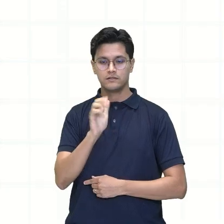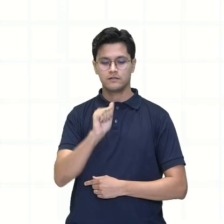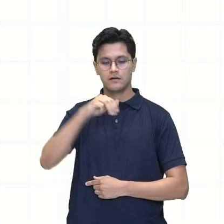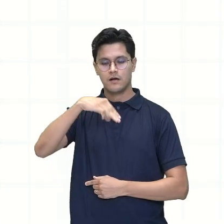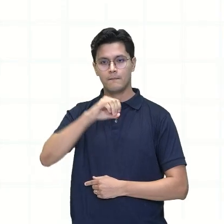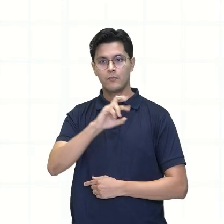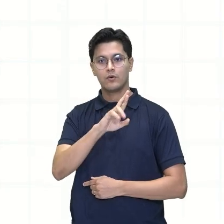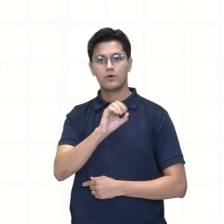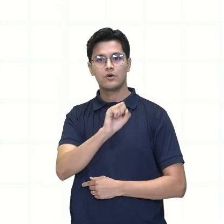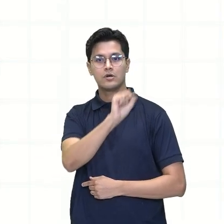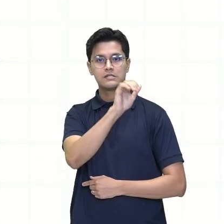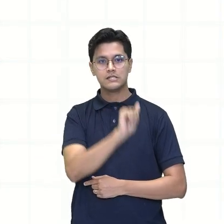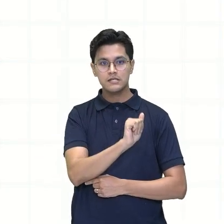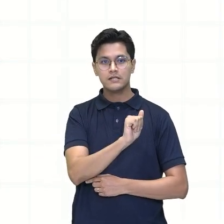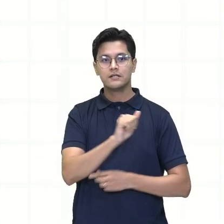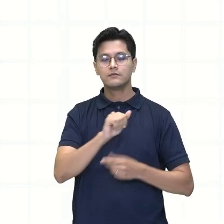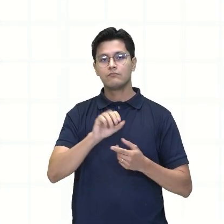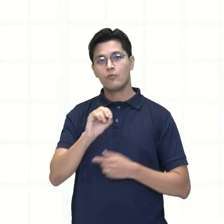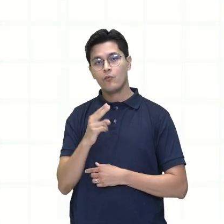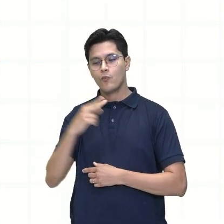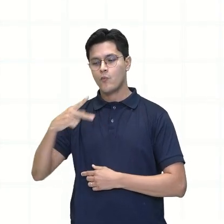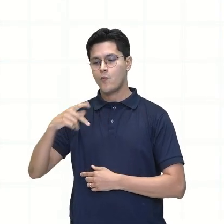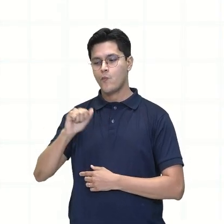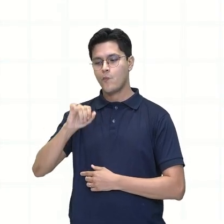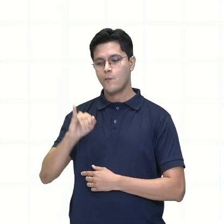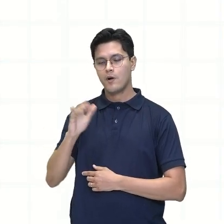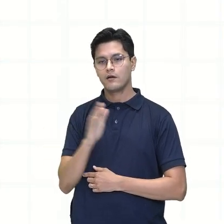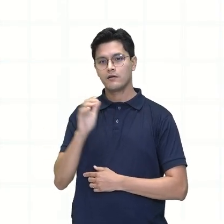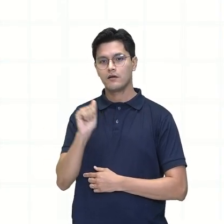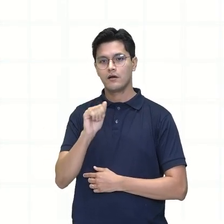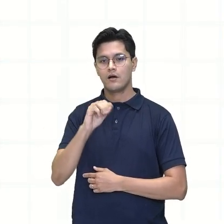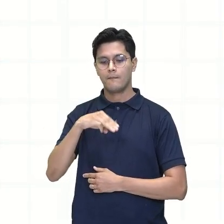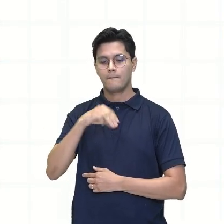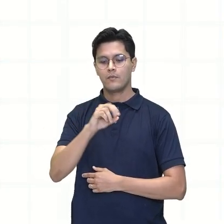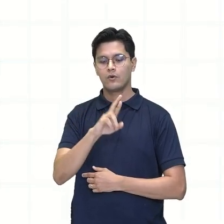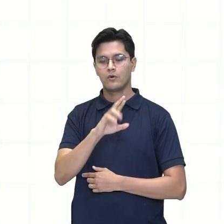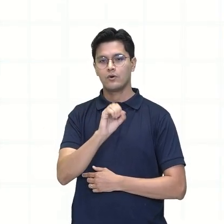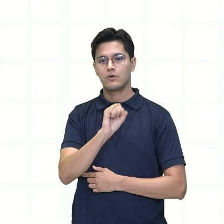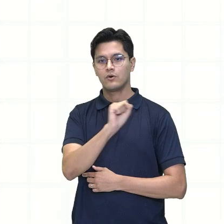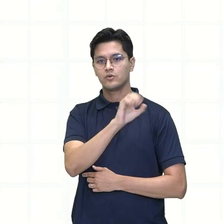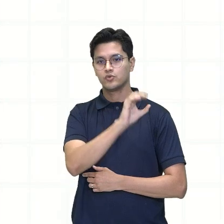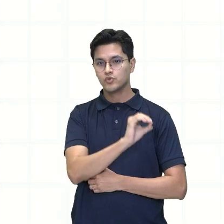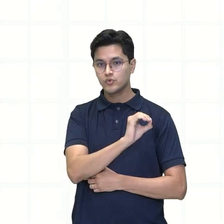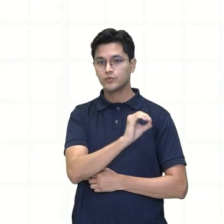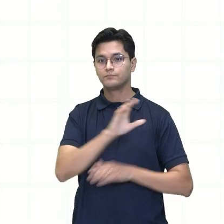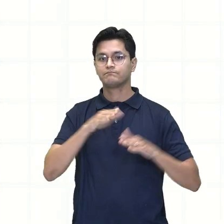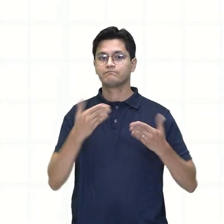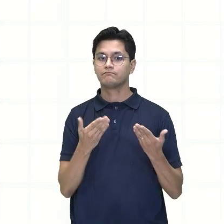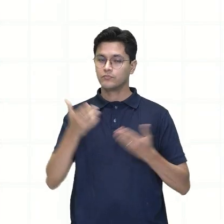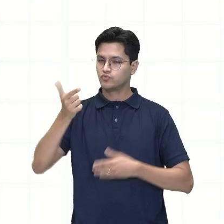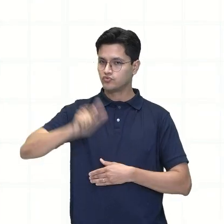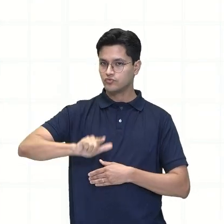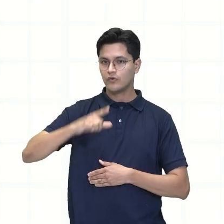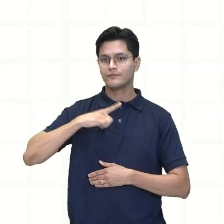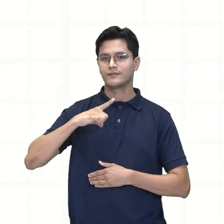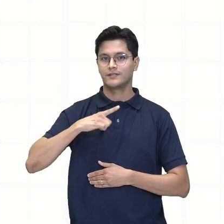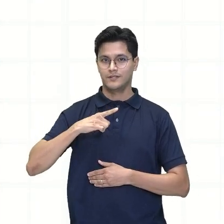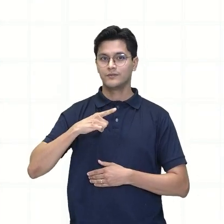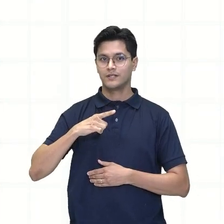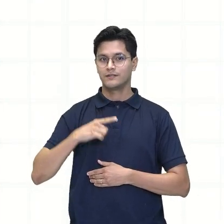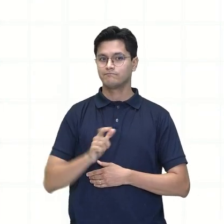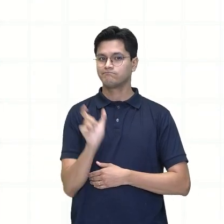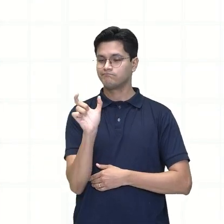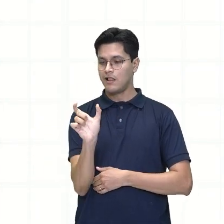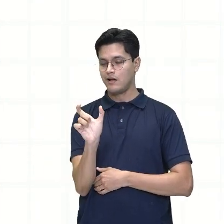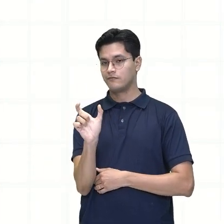nós temos o elemento que indica a flexão do nosso adjetivo, né? Mostrando que está